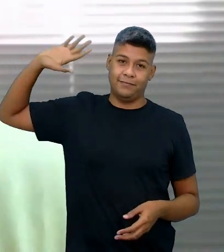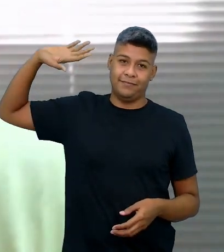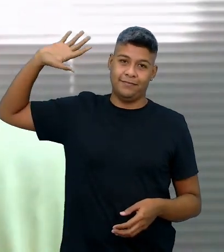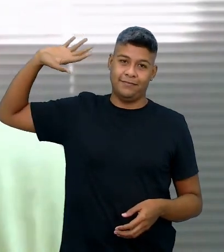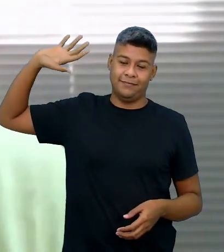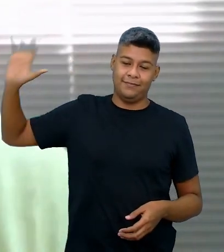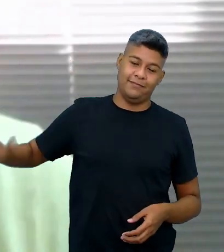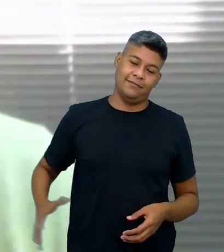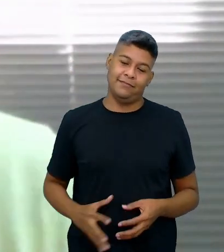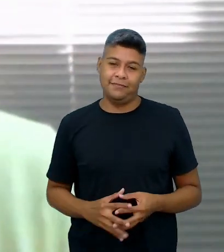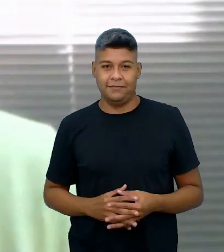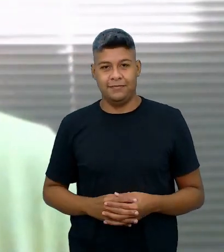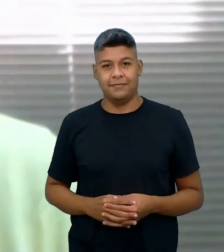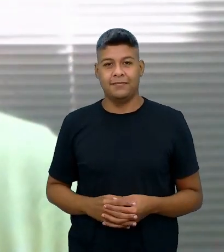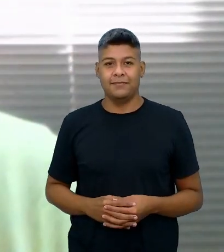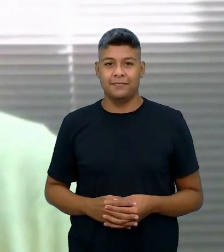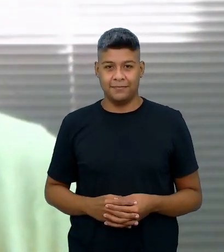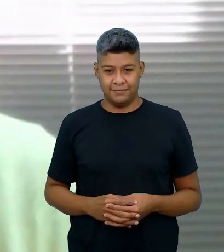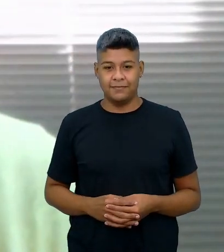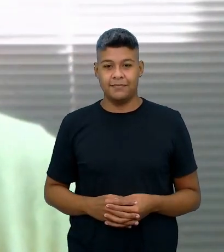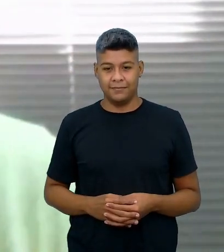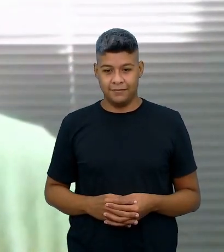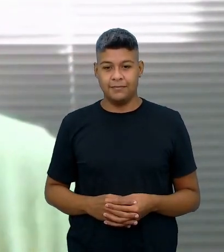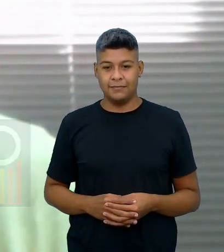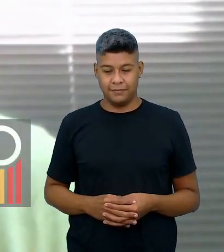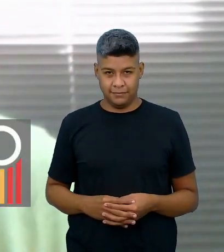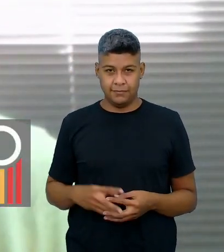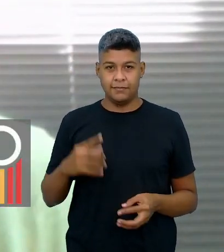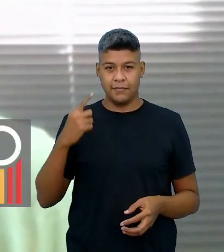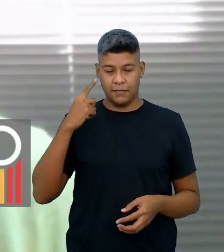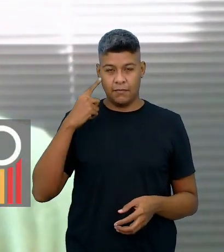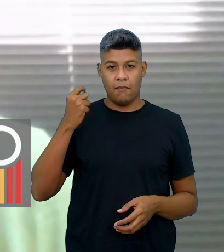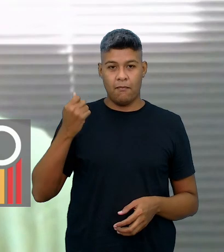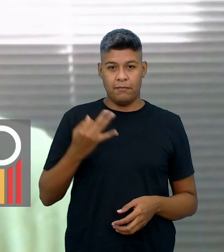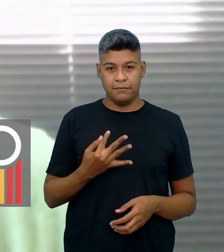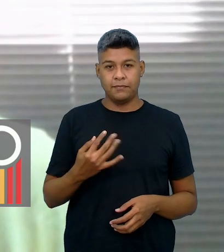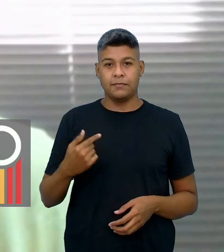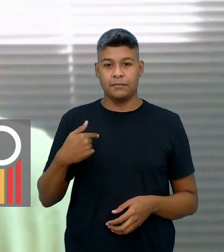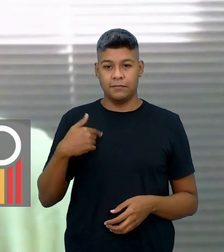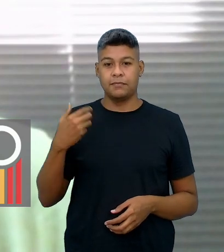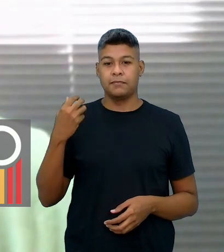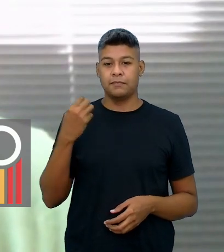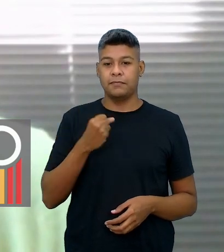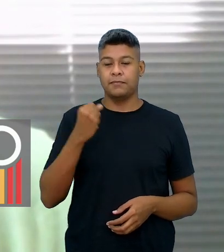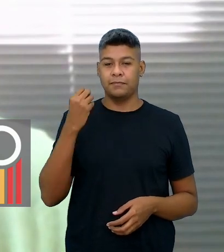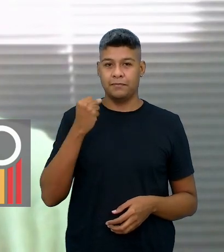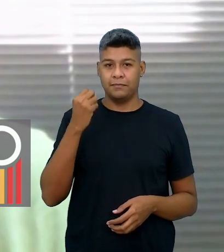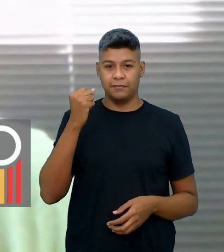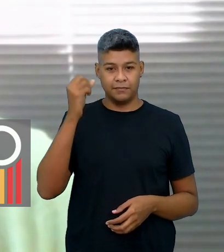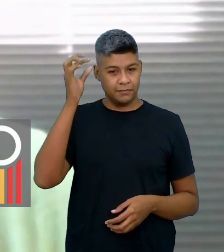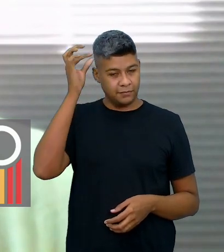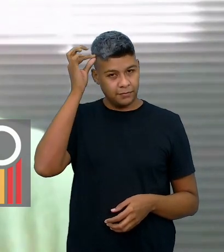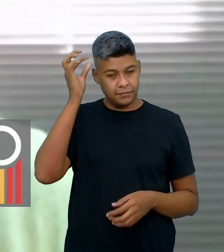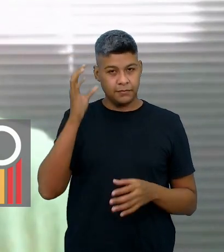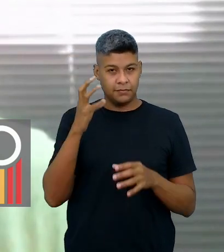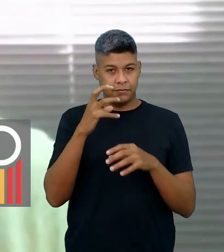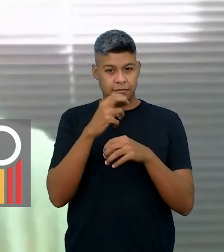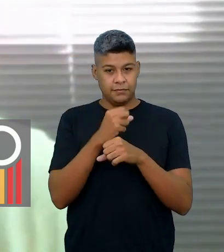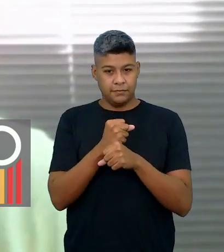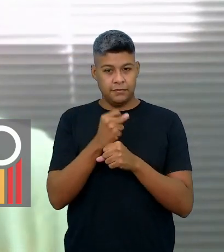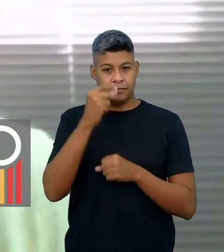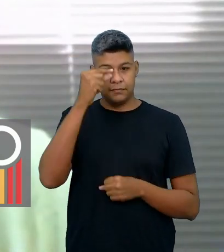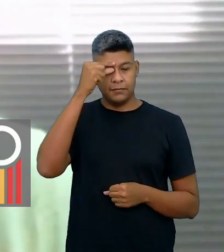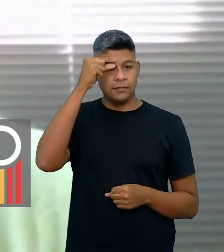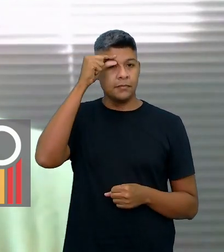Olá, vou à minha audiodescrição. Eu sou branco, cabelos castanhos,